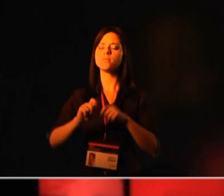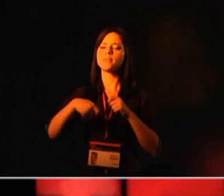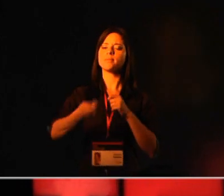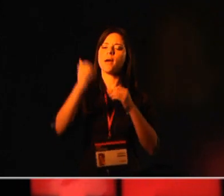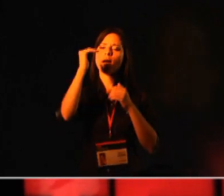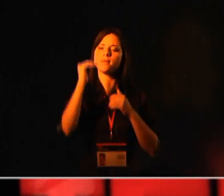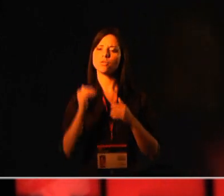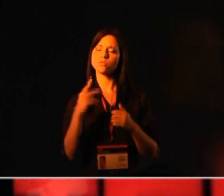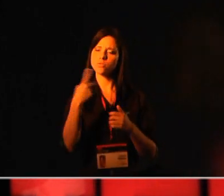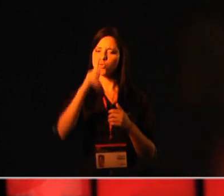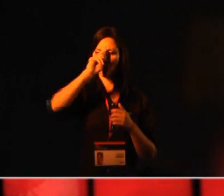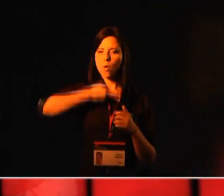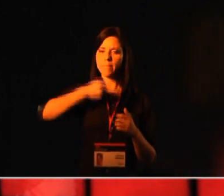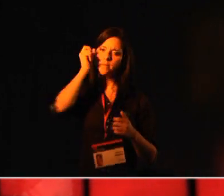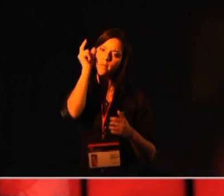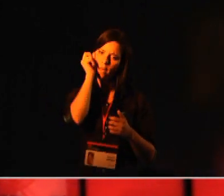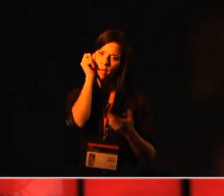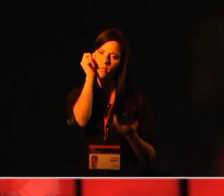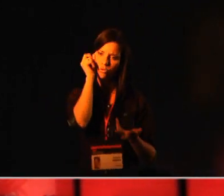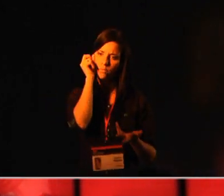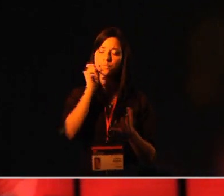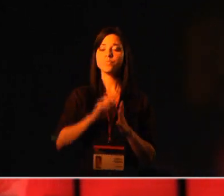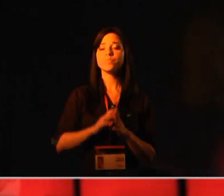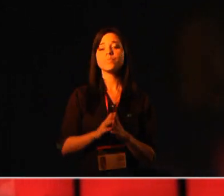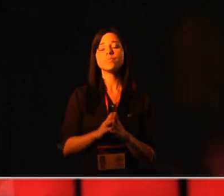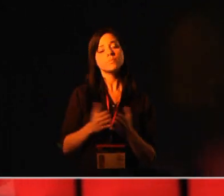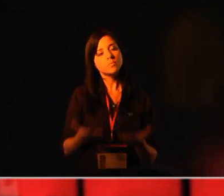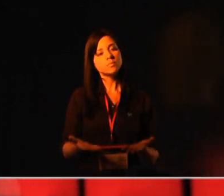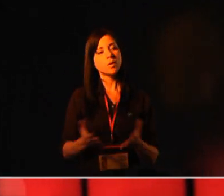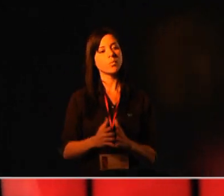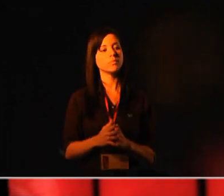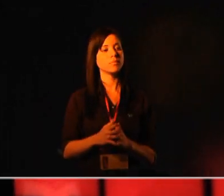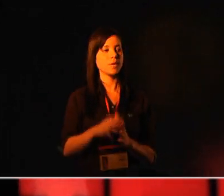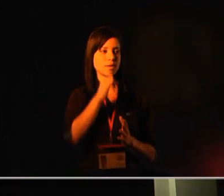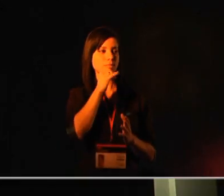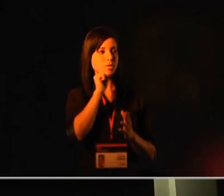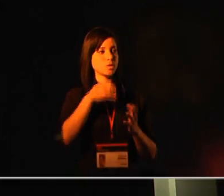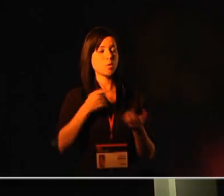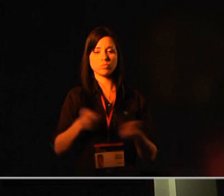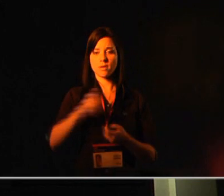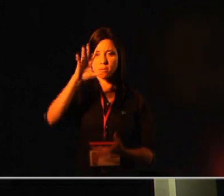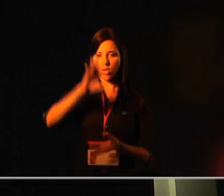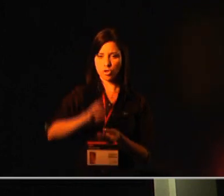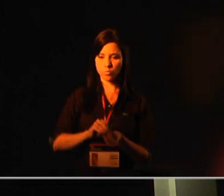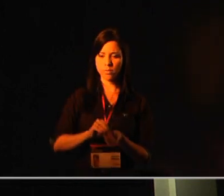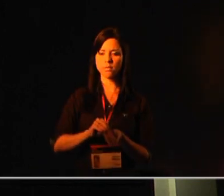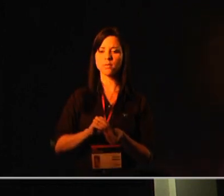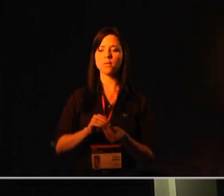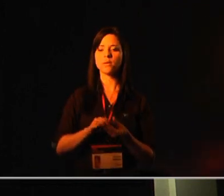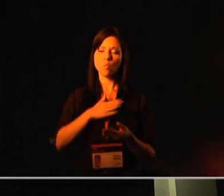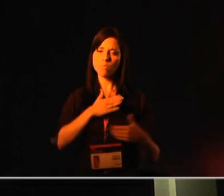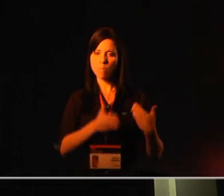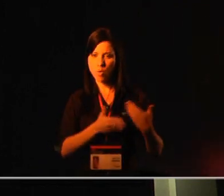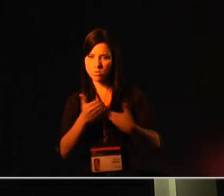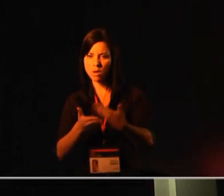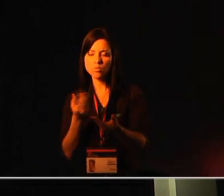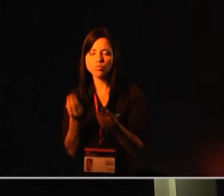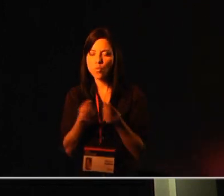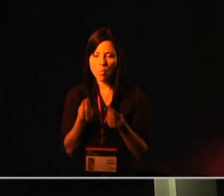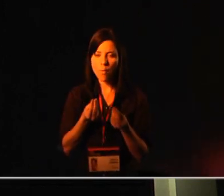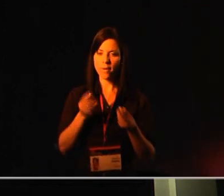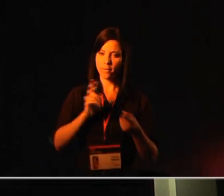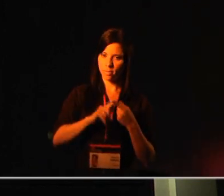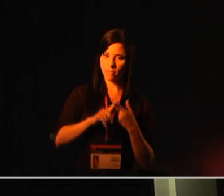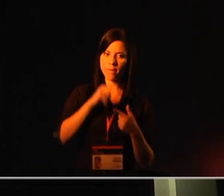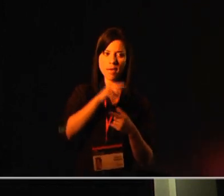categorizar as suas ideias, né? Então, se eu pudesse resumir o meu processo e